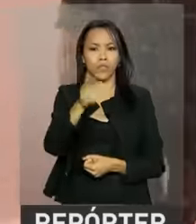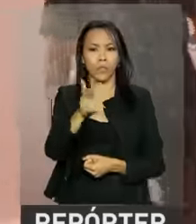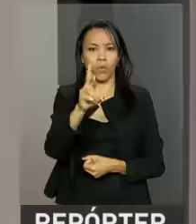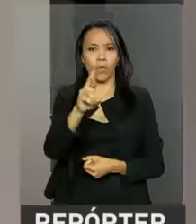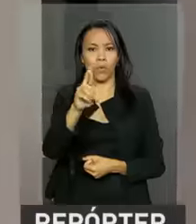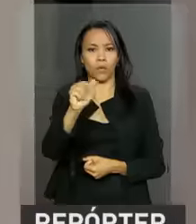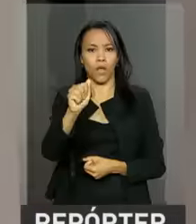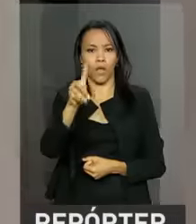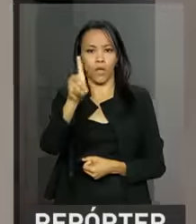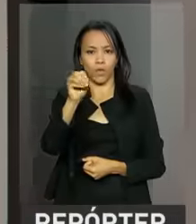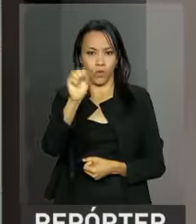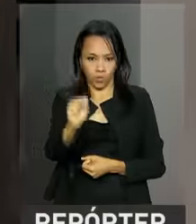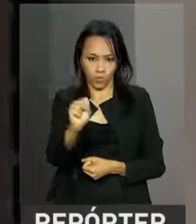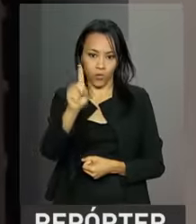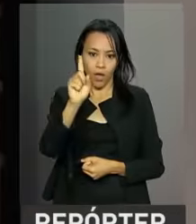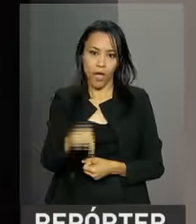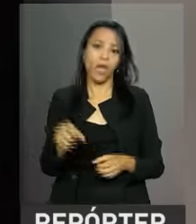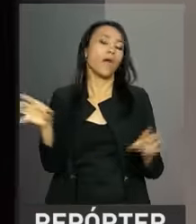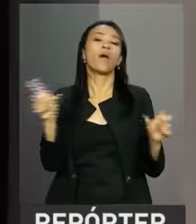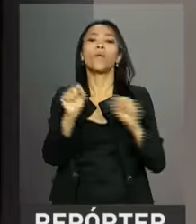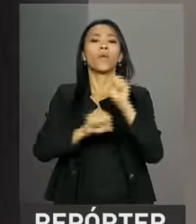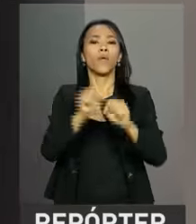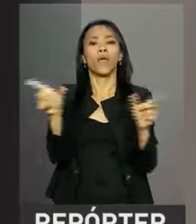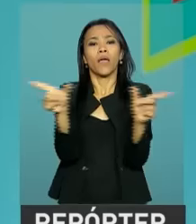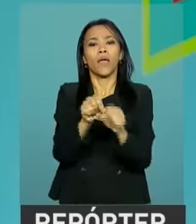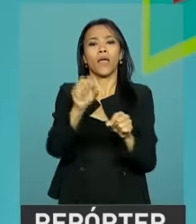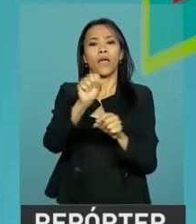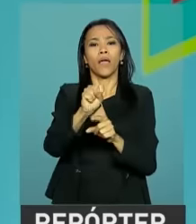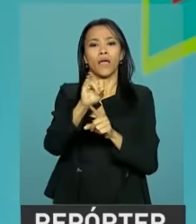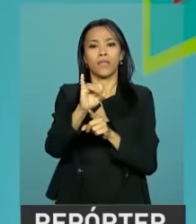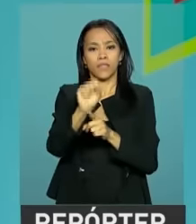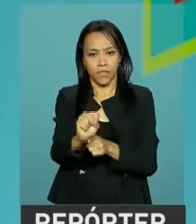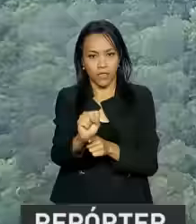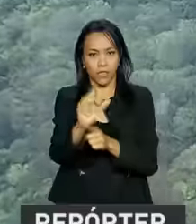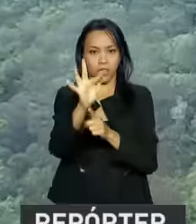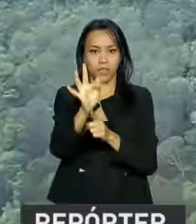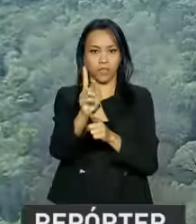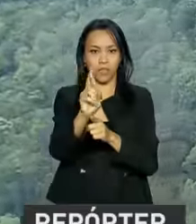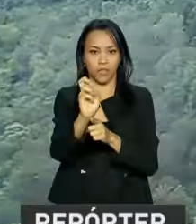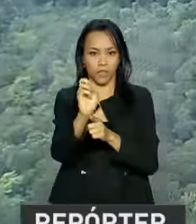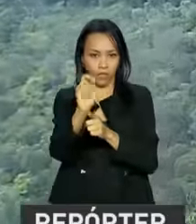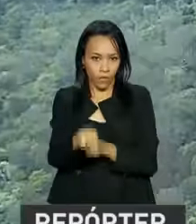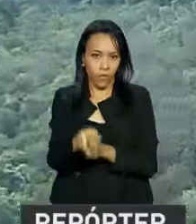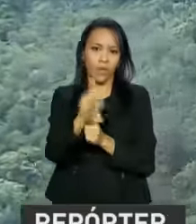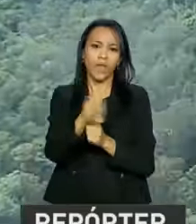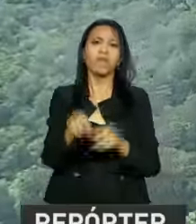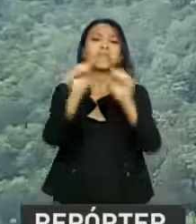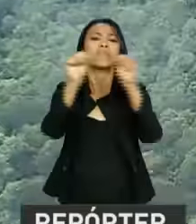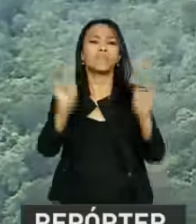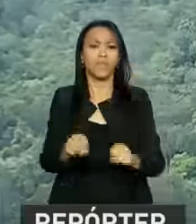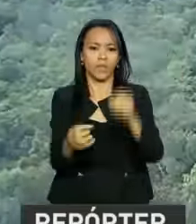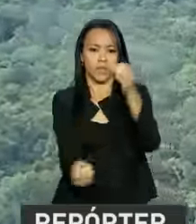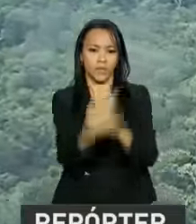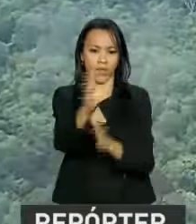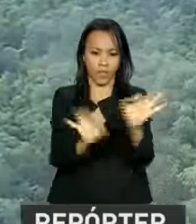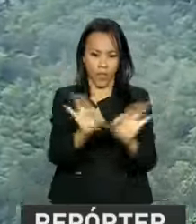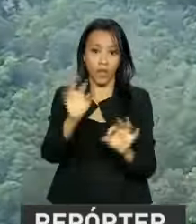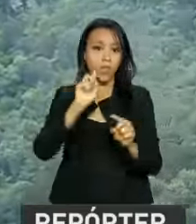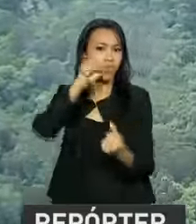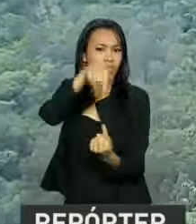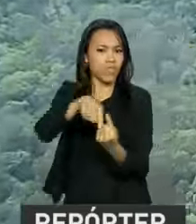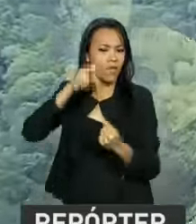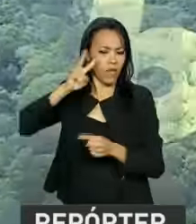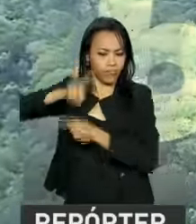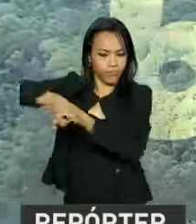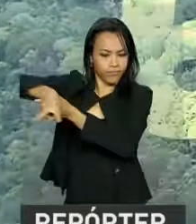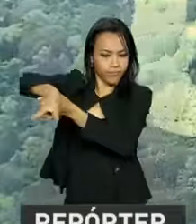mundo o sisfron sistema integrado de monitoramento de fronteiras em Mato Grosso do Sul sisfron já monitora uma faixa